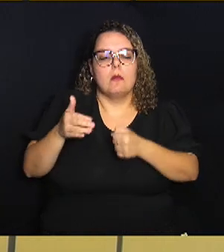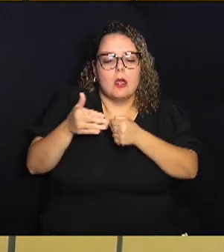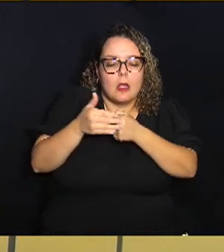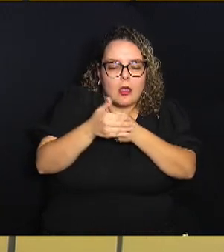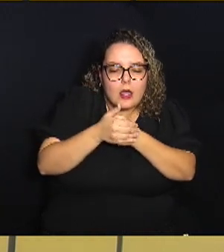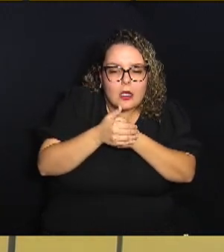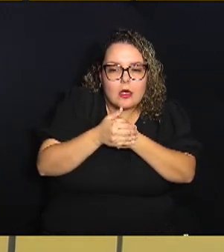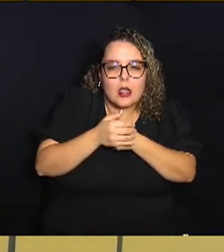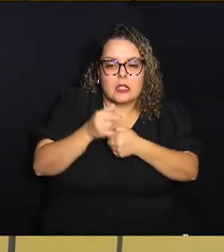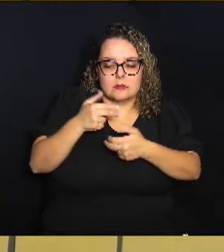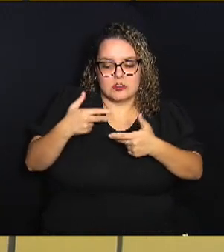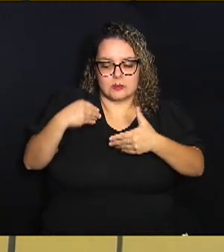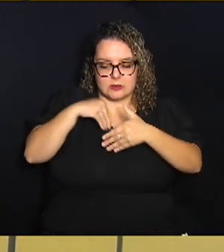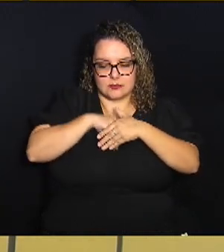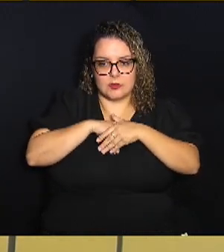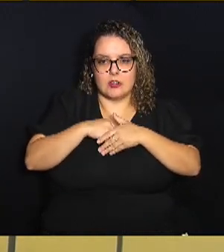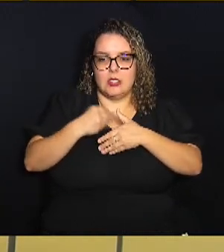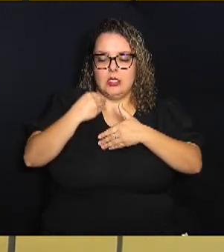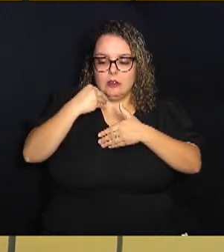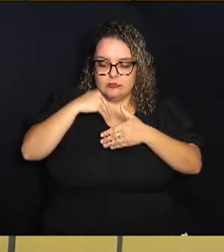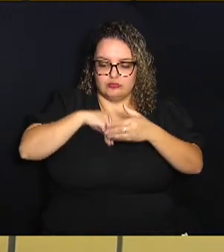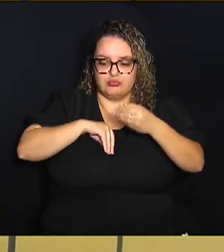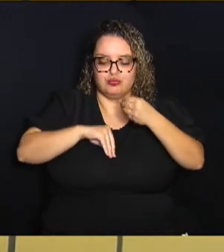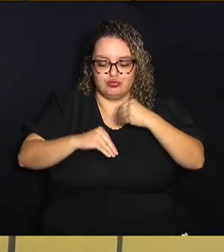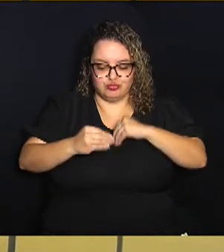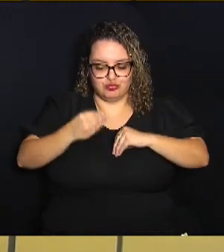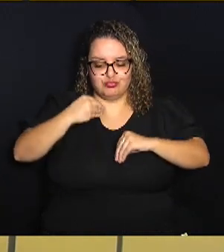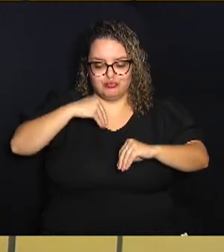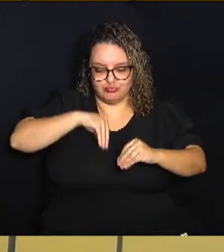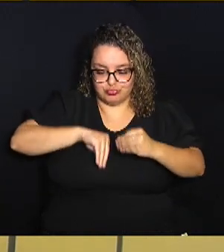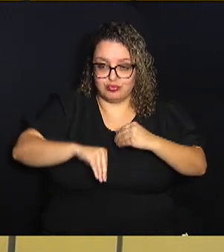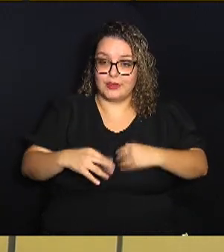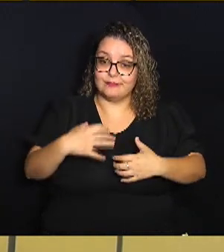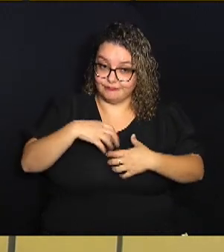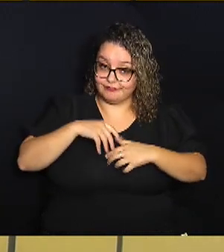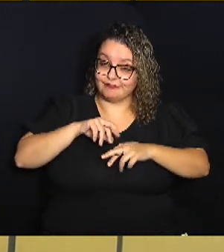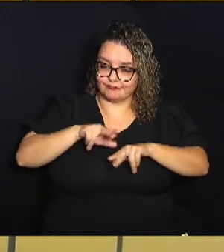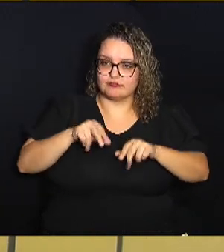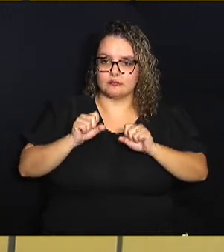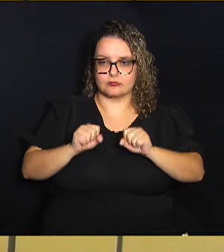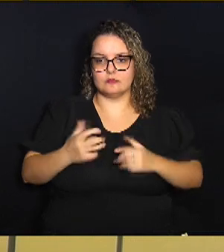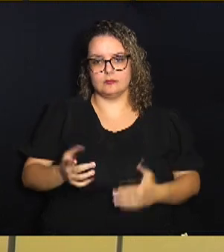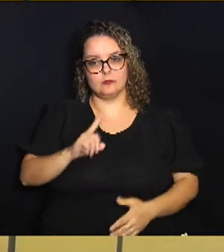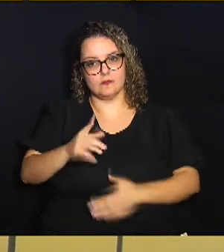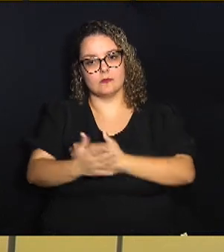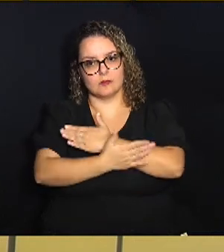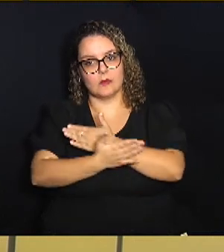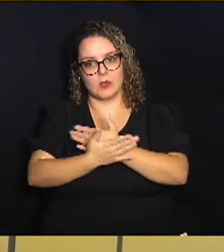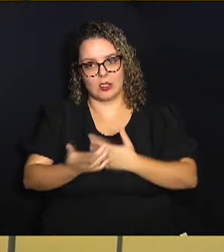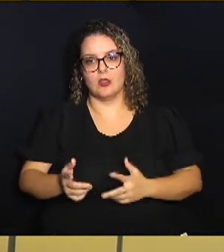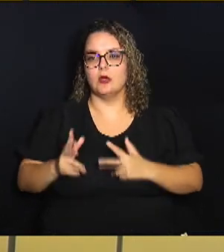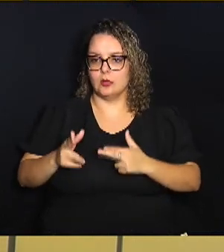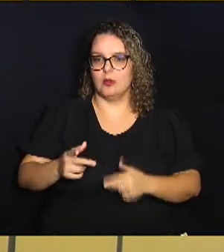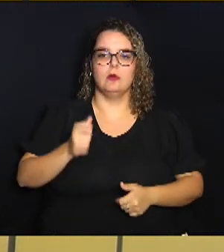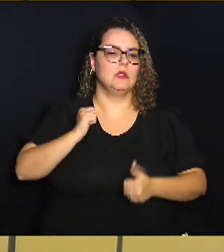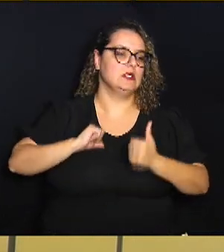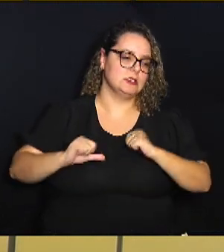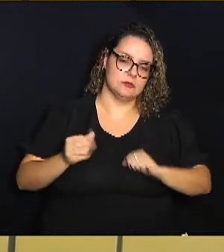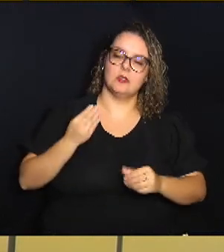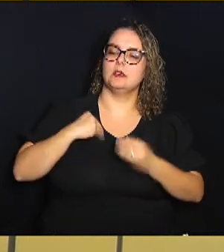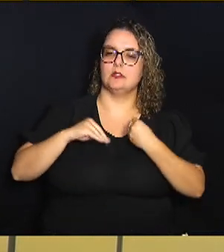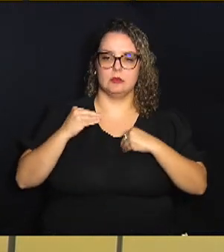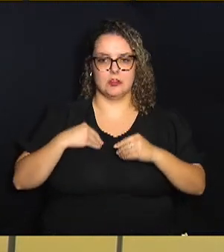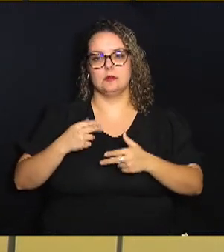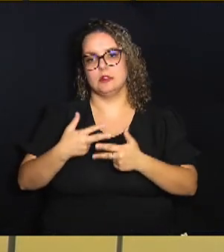Tá. E no fundo, a gente vai se afundando um pouco mais nas emoções que podem não nos ajudar tanto, como a própria ansiedade, a depressão,